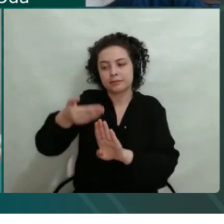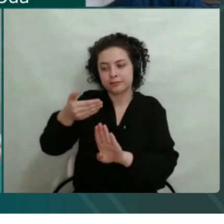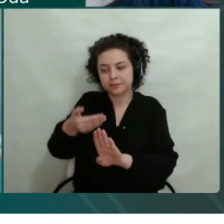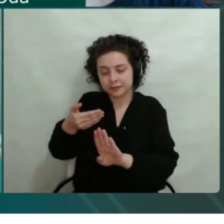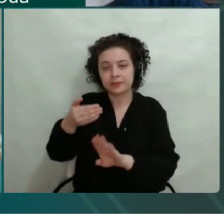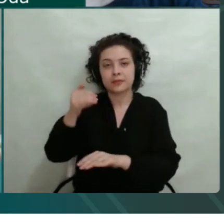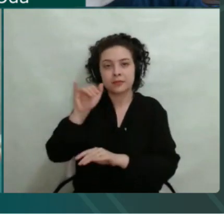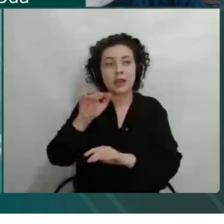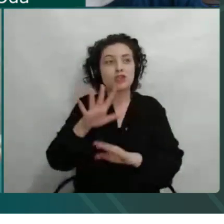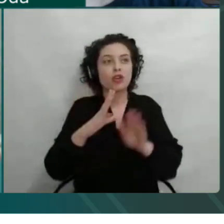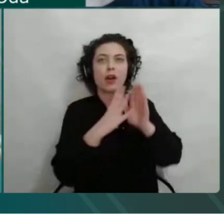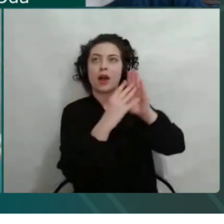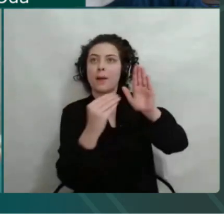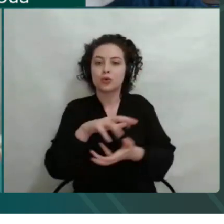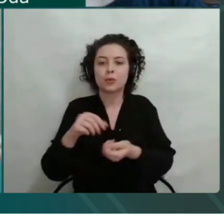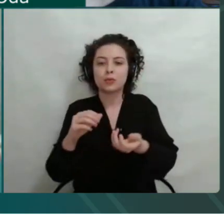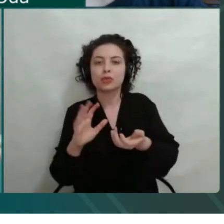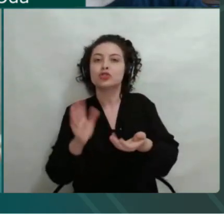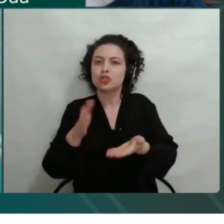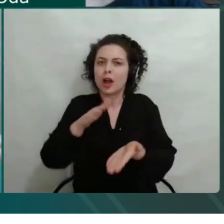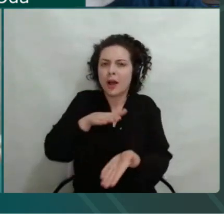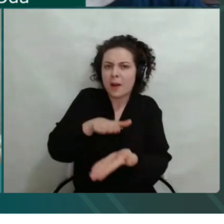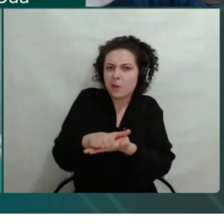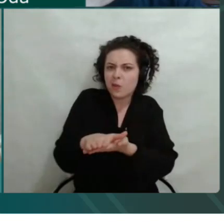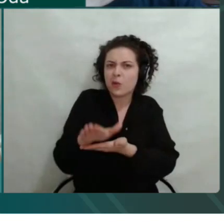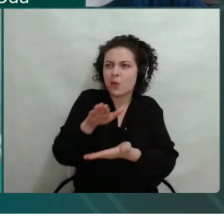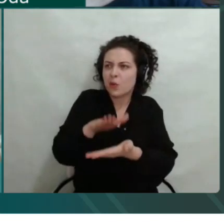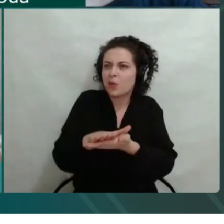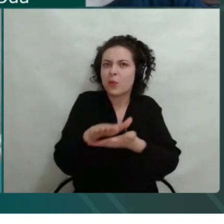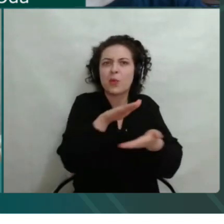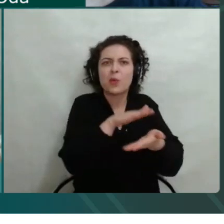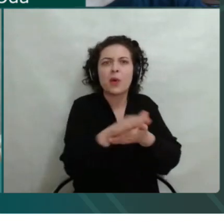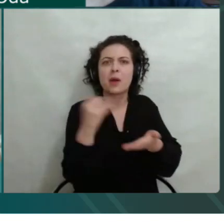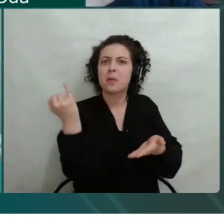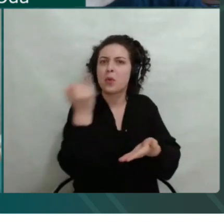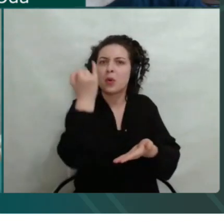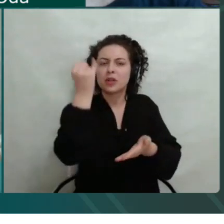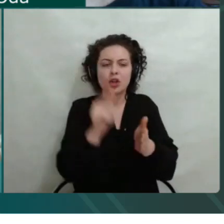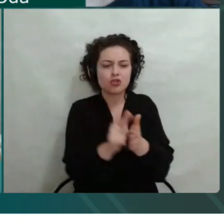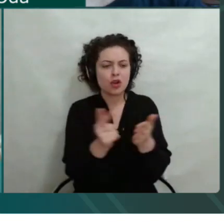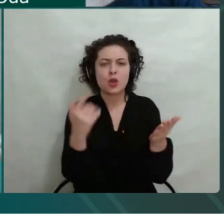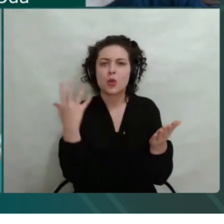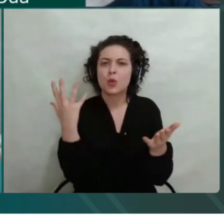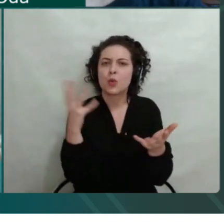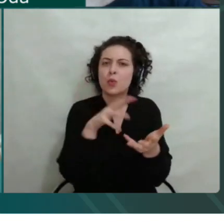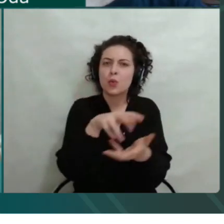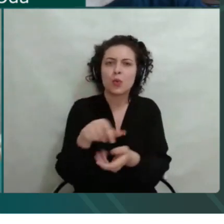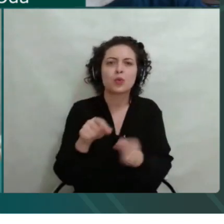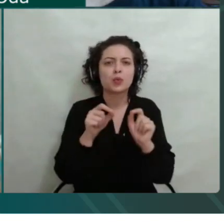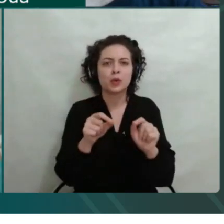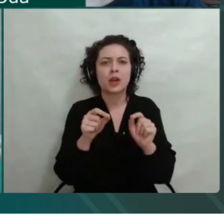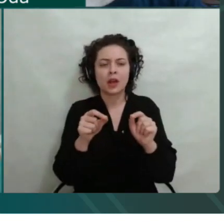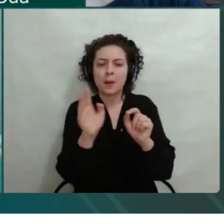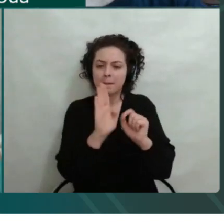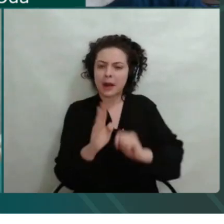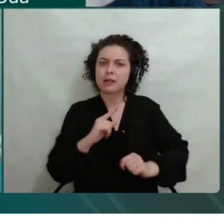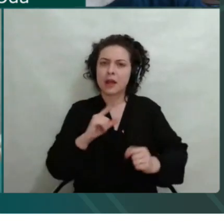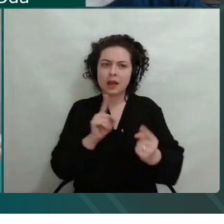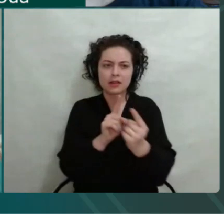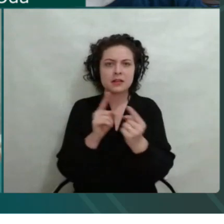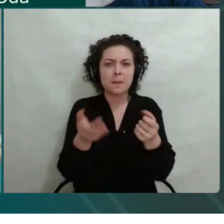todo, publicado nos mais importantes periódicos do mundo, que o Brasil tinha uma atenção básica igual